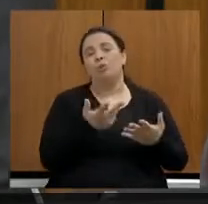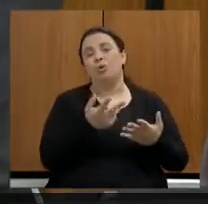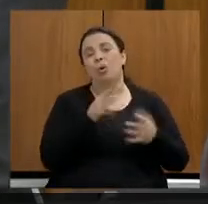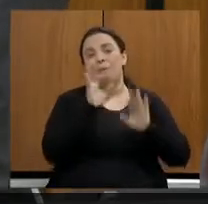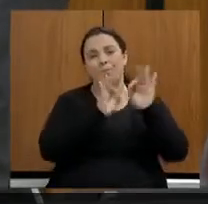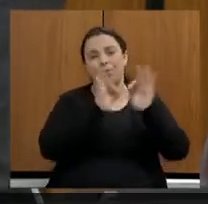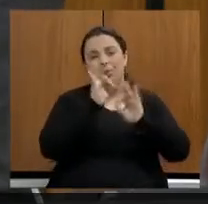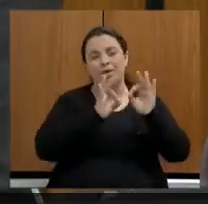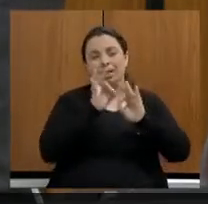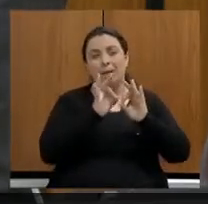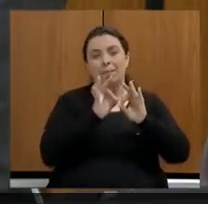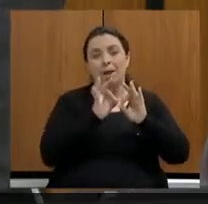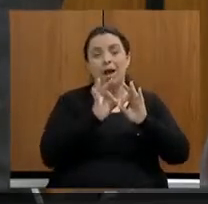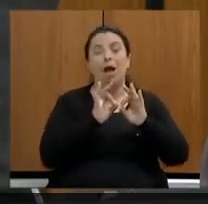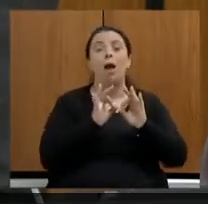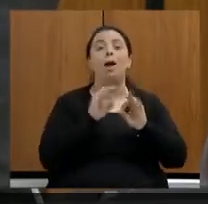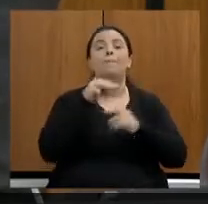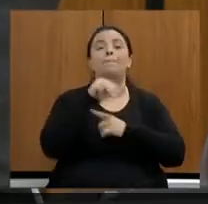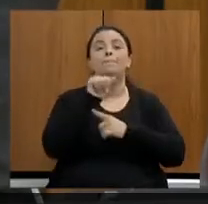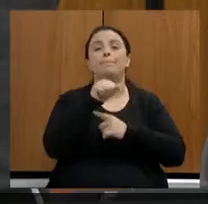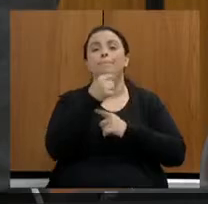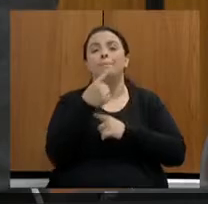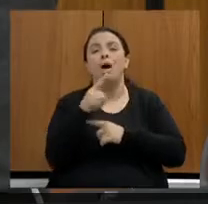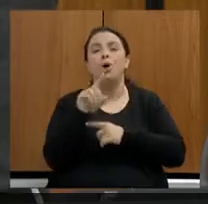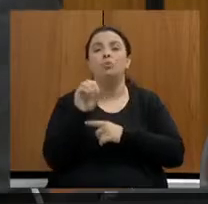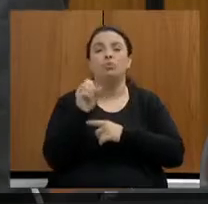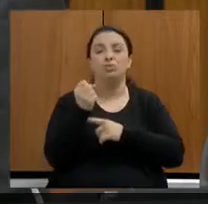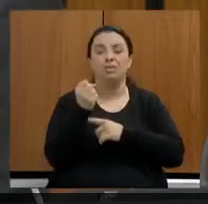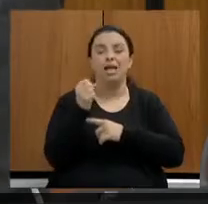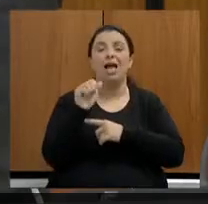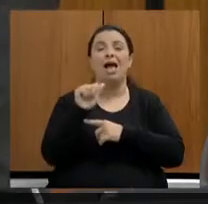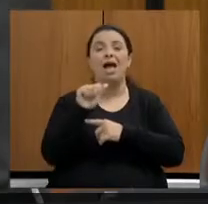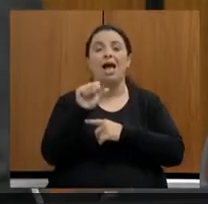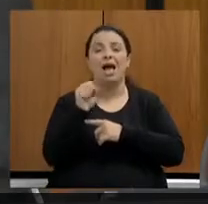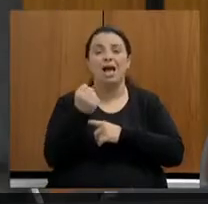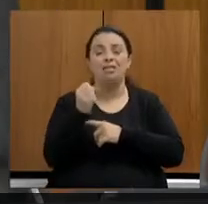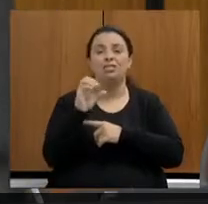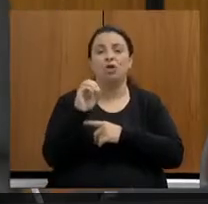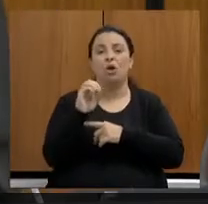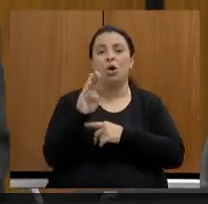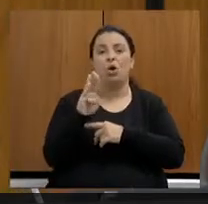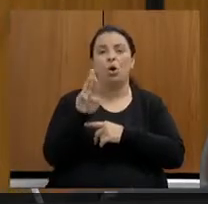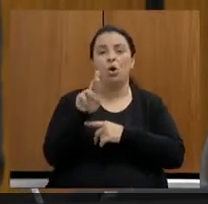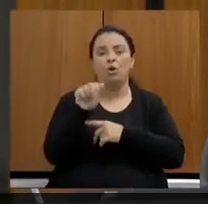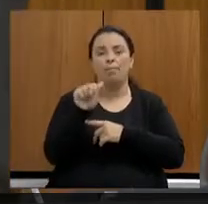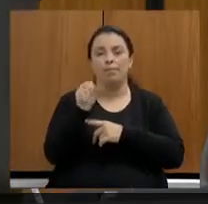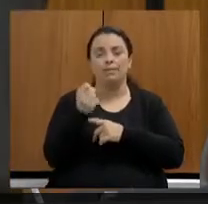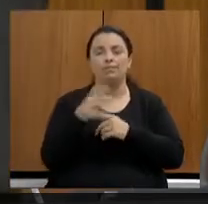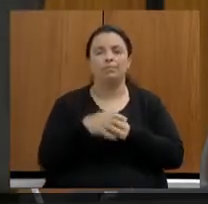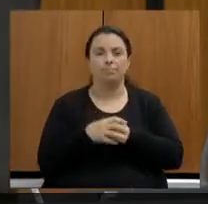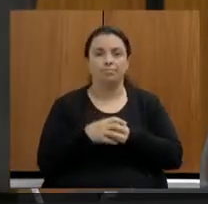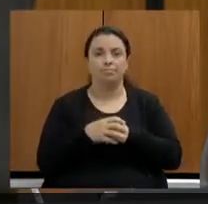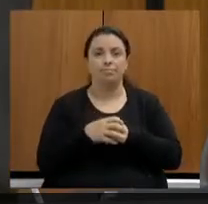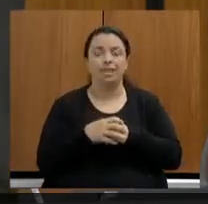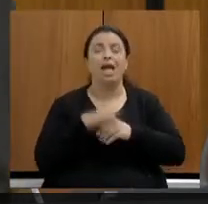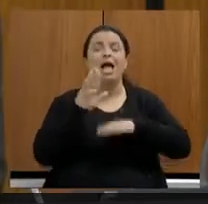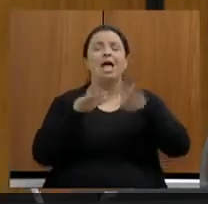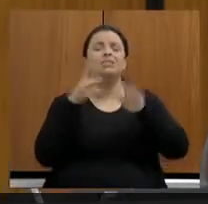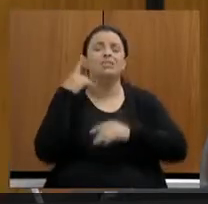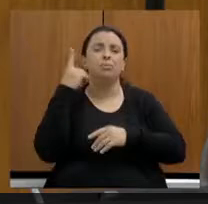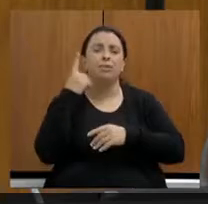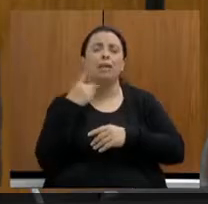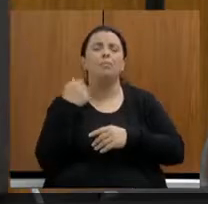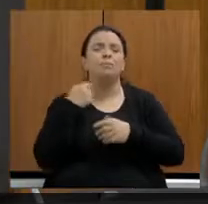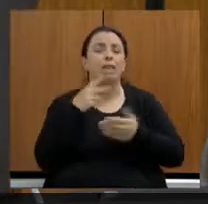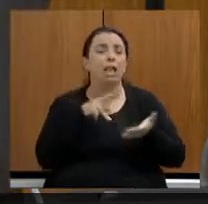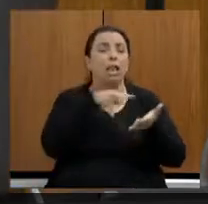Sabe aquela aquele trabalho que o deputado tem de ir lá na secretaria e muitas vezes marcam audiência duas